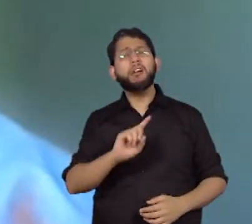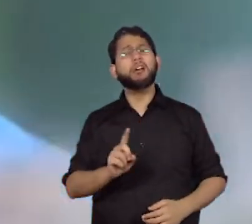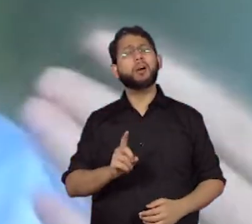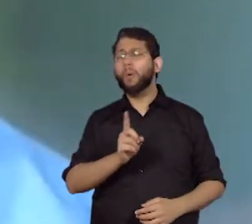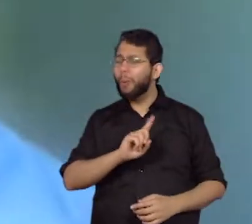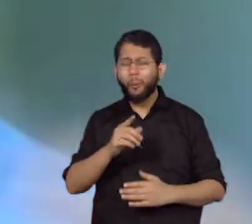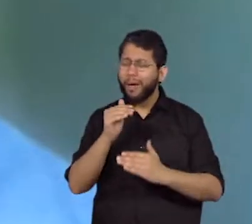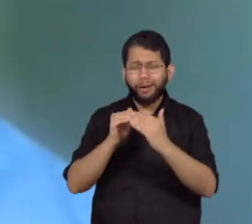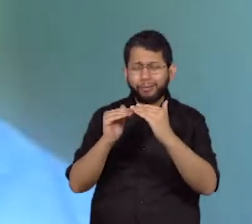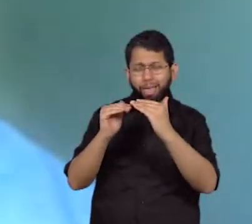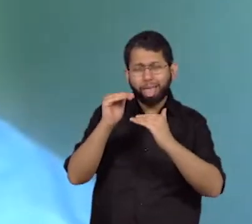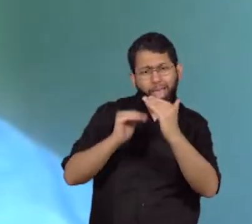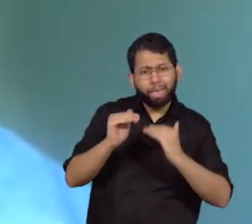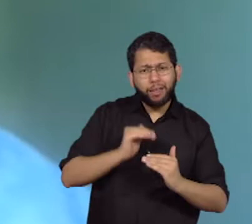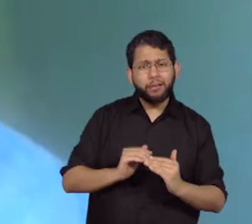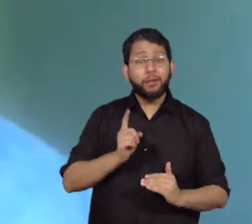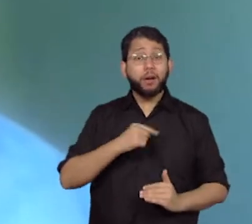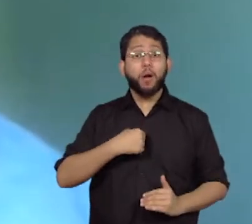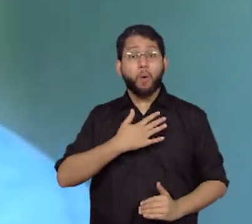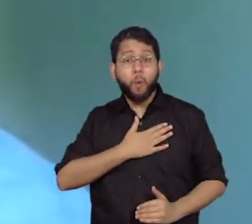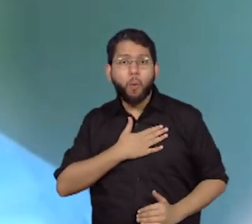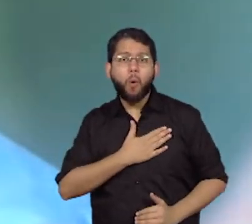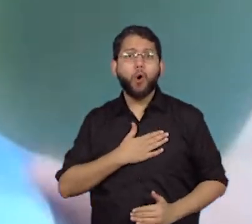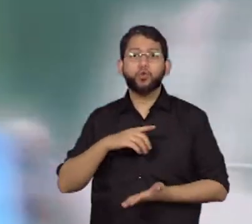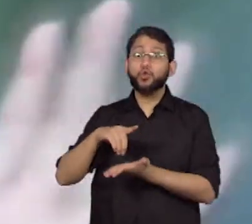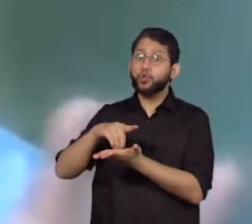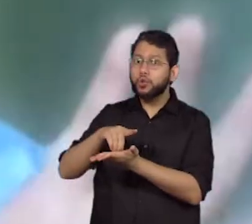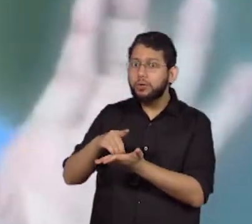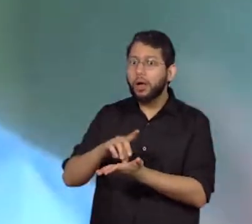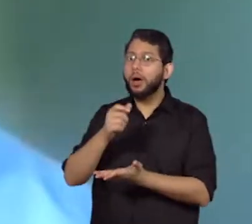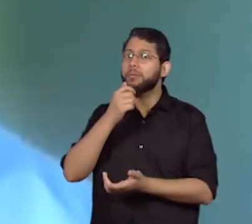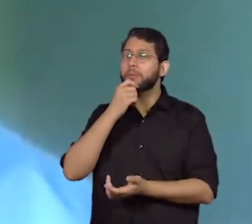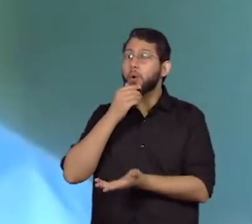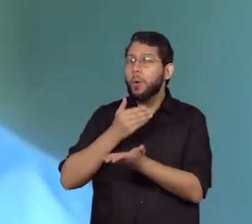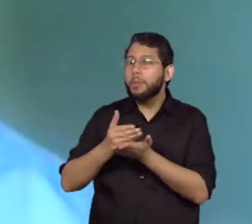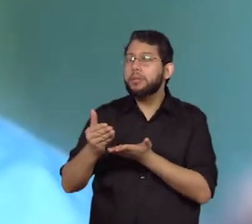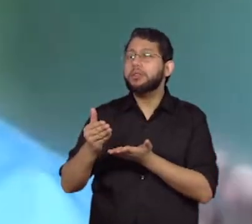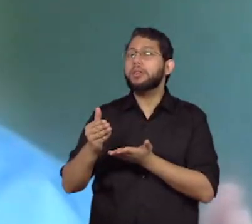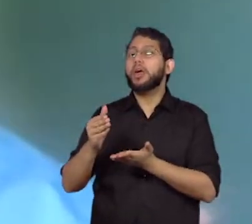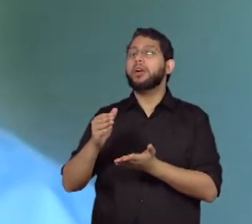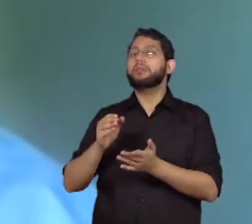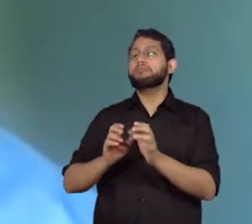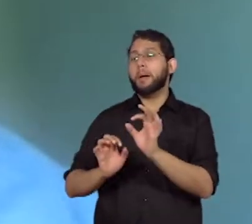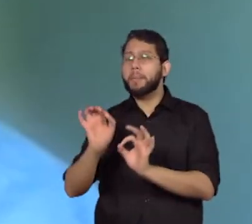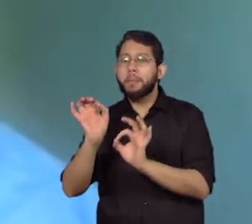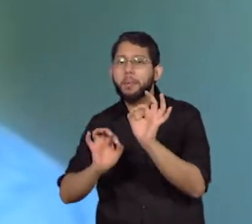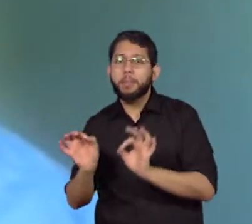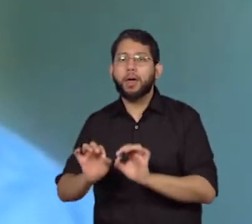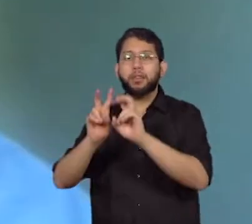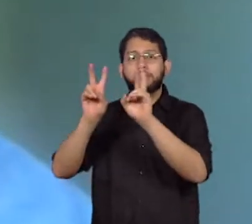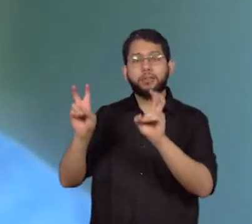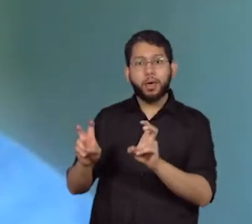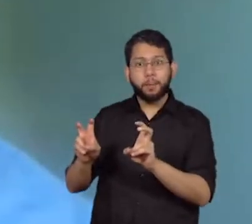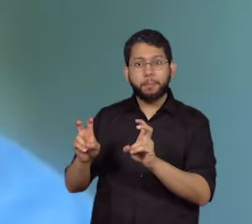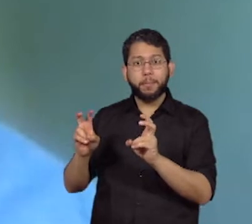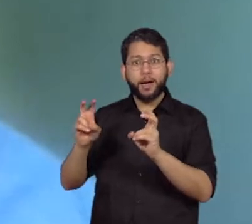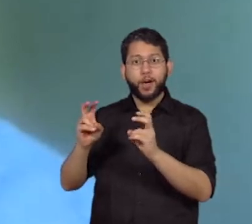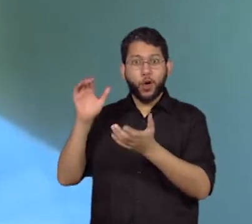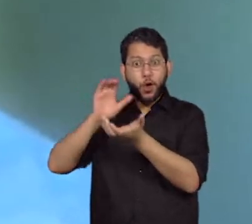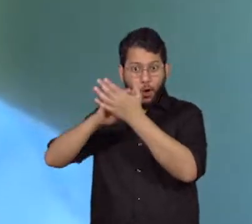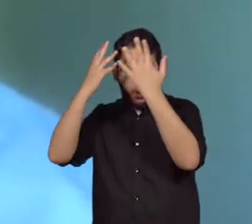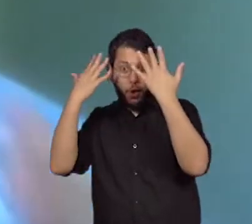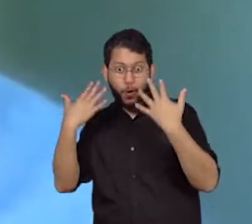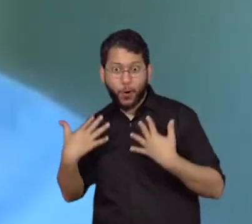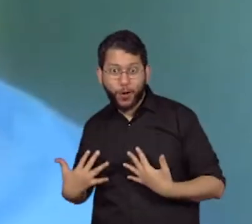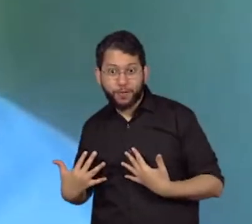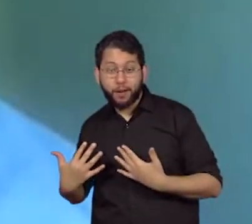noivas, gostava de digital, tinha entendimento do digital. Eu comecei editando noiva e aí usei essa revista de noiva e outros especiais